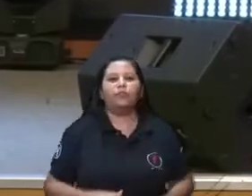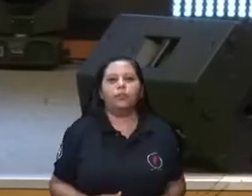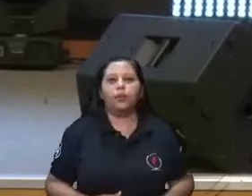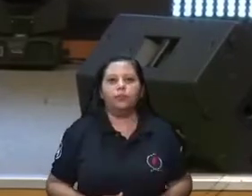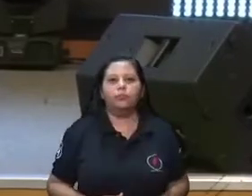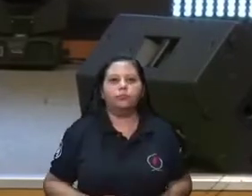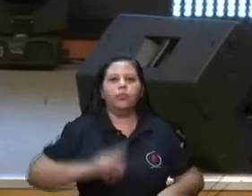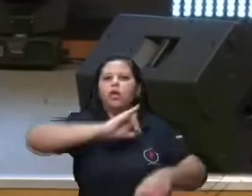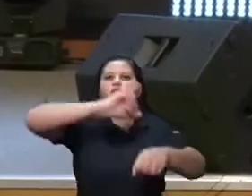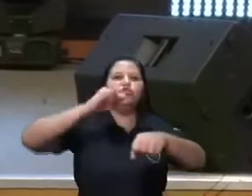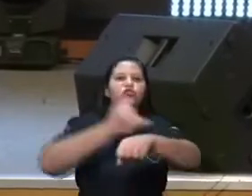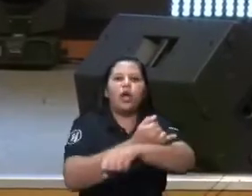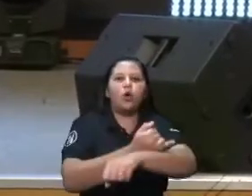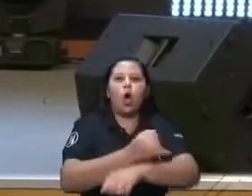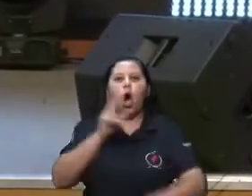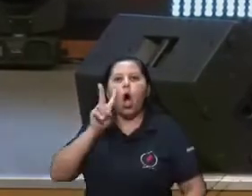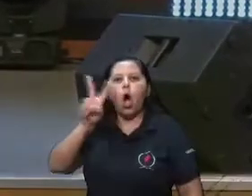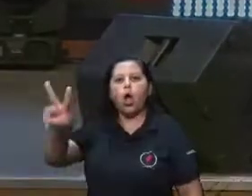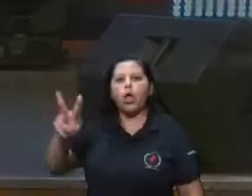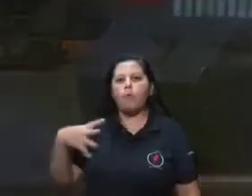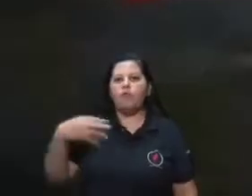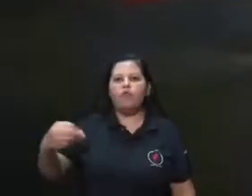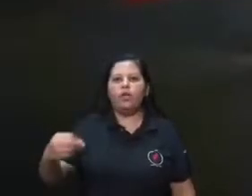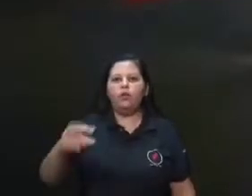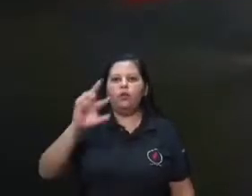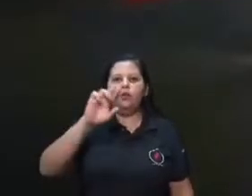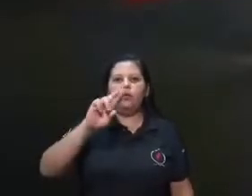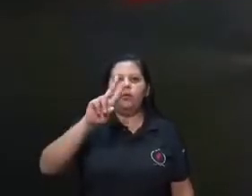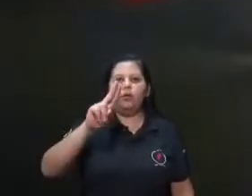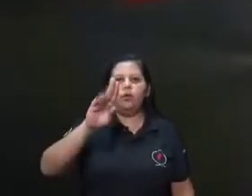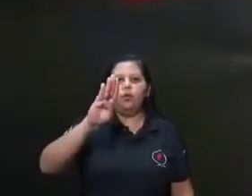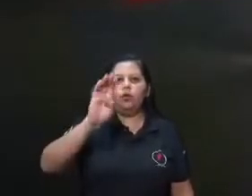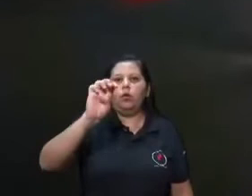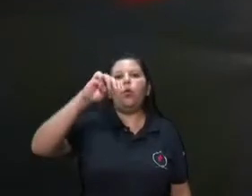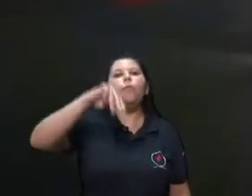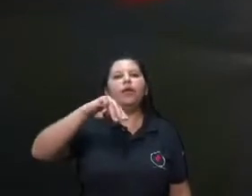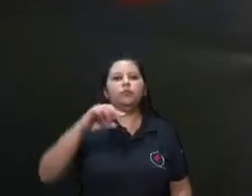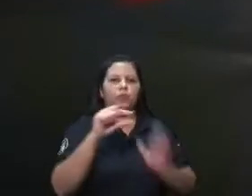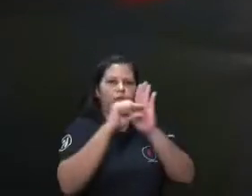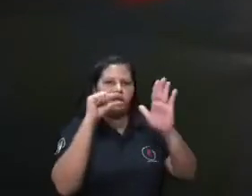49. Jacó olha para o filho Rubem. Eu estou no versículo 3.